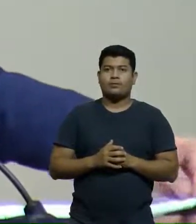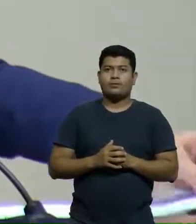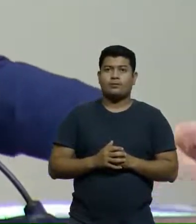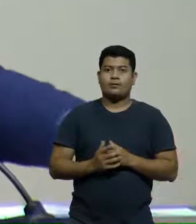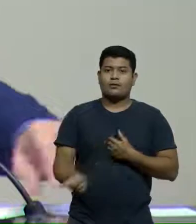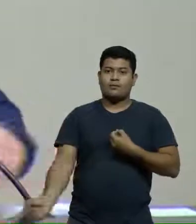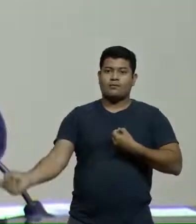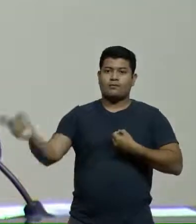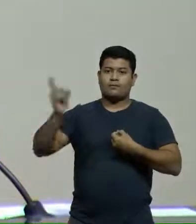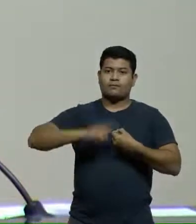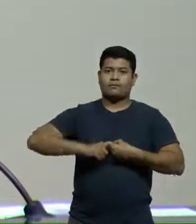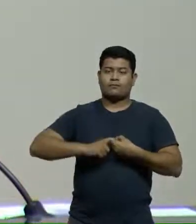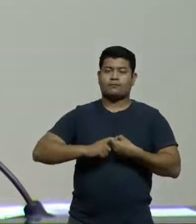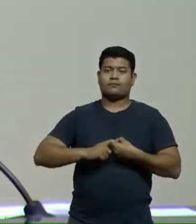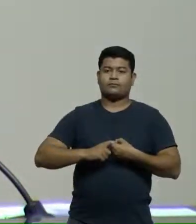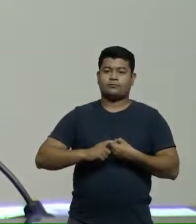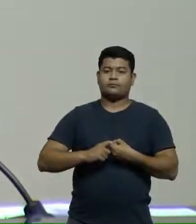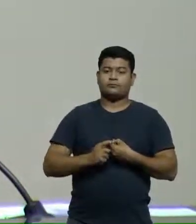Voltamos,